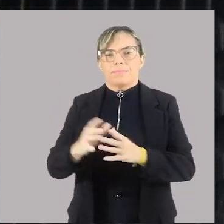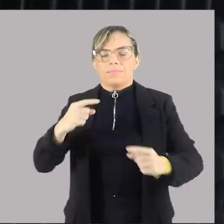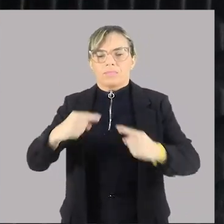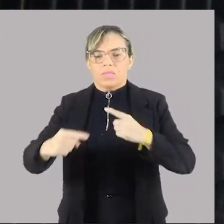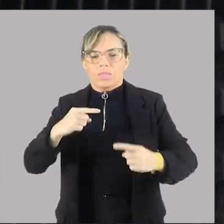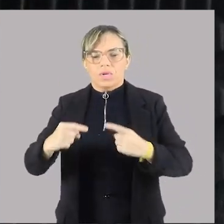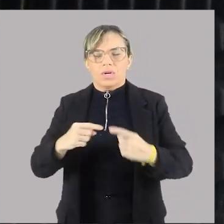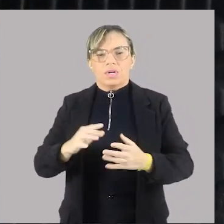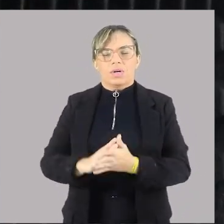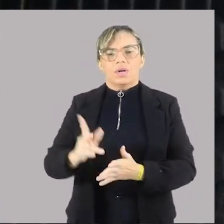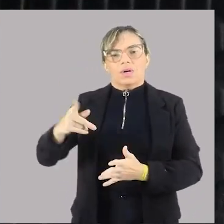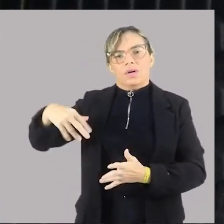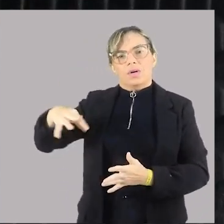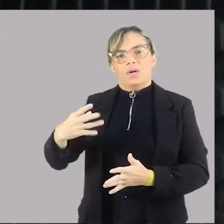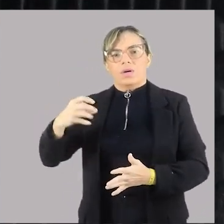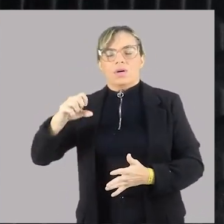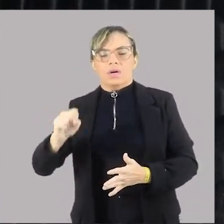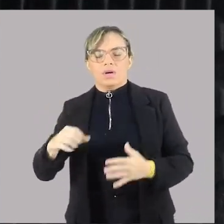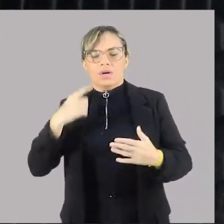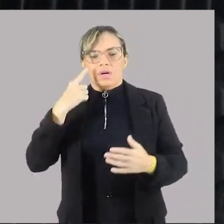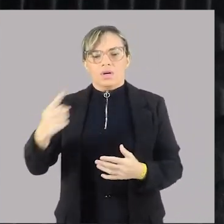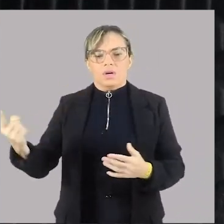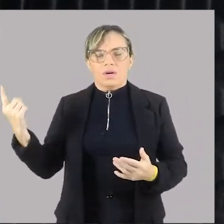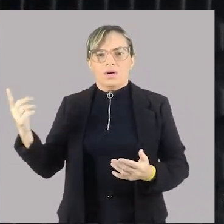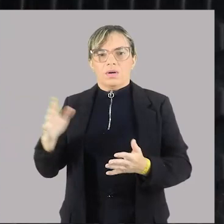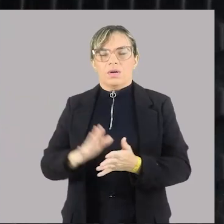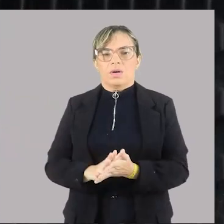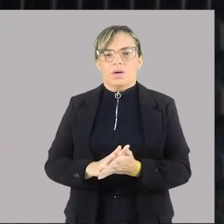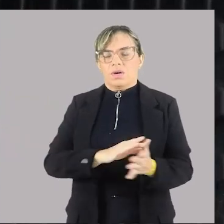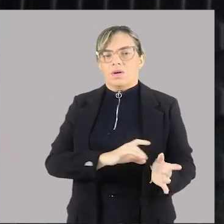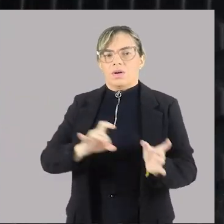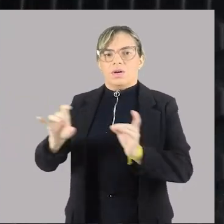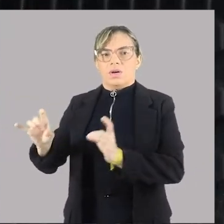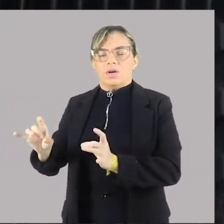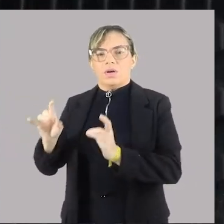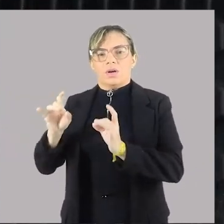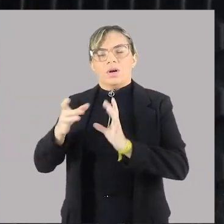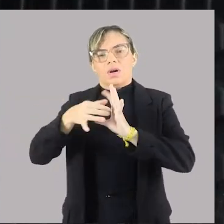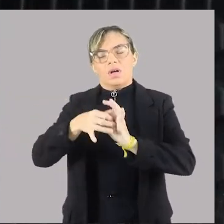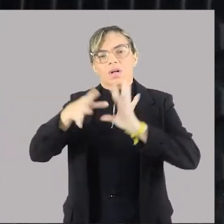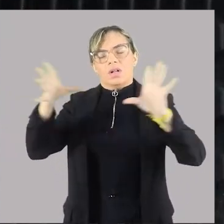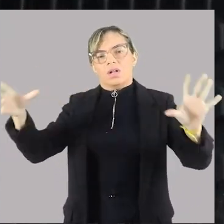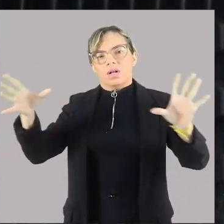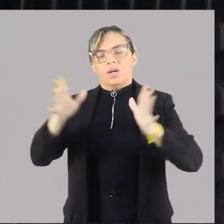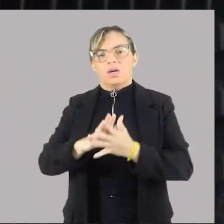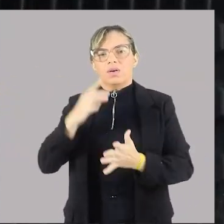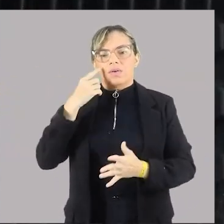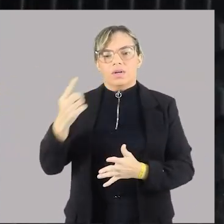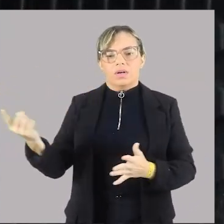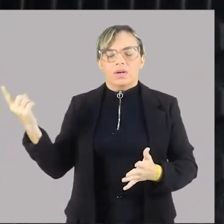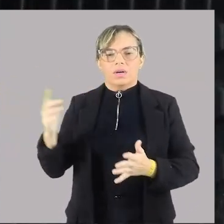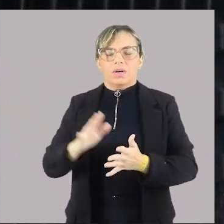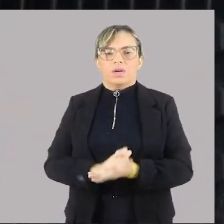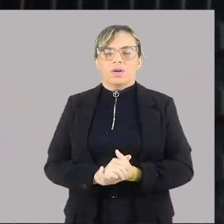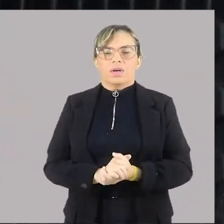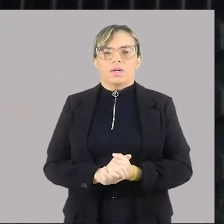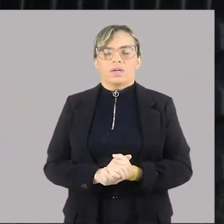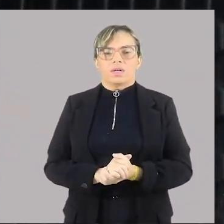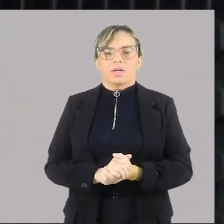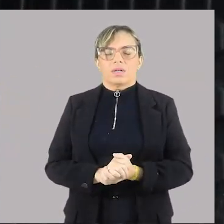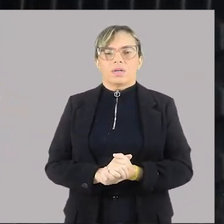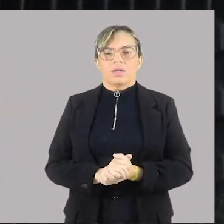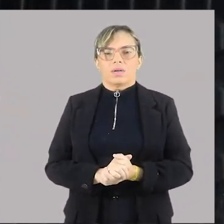Carlos Prestes. Luiz Carlos Prestes é anistiado, é solto nesse momento. Ele